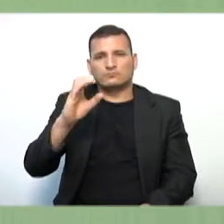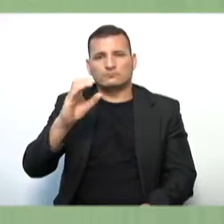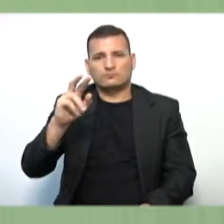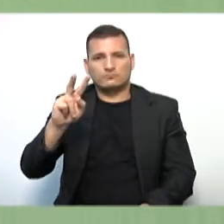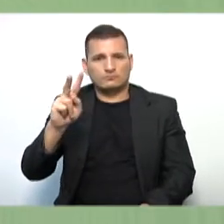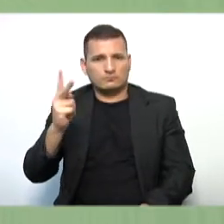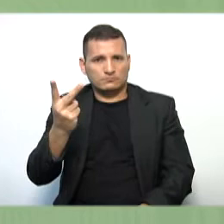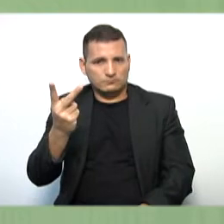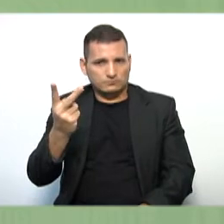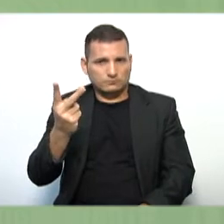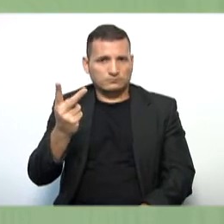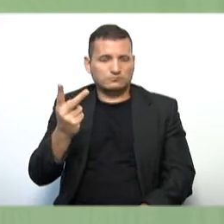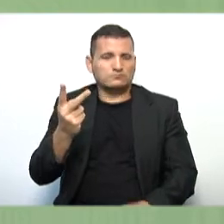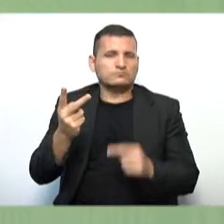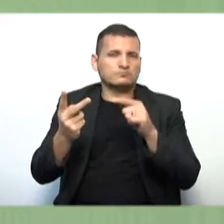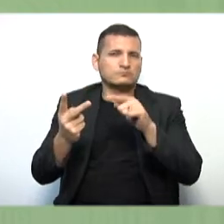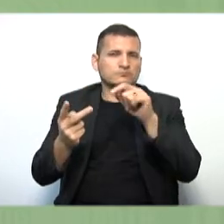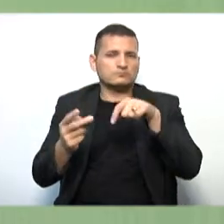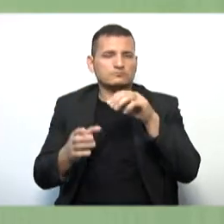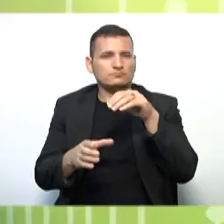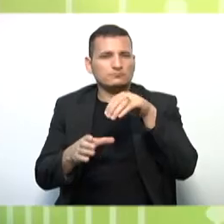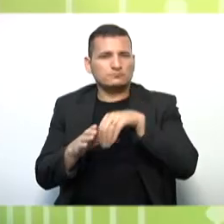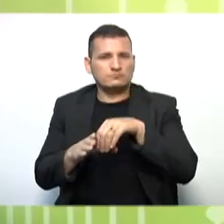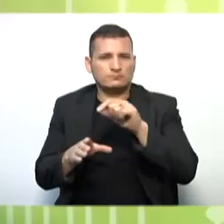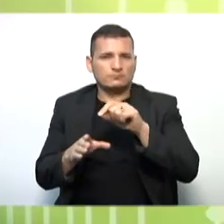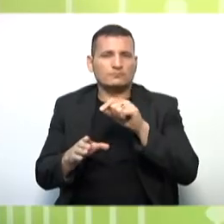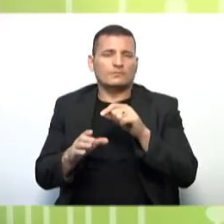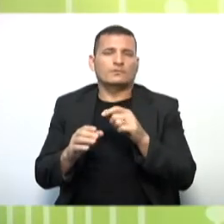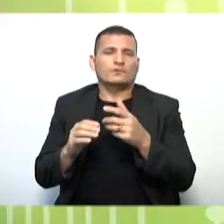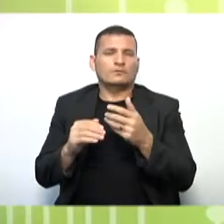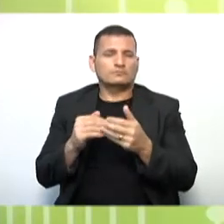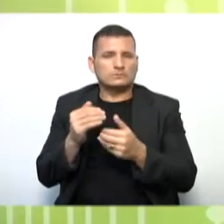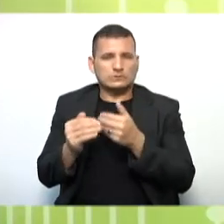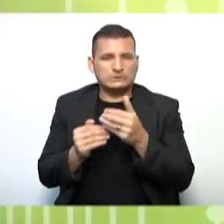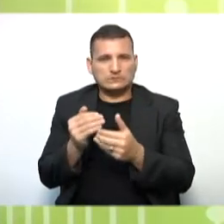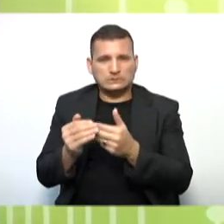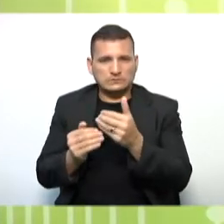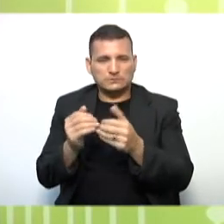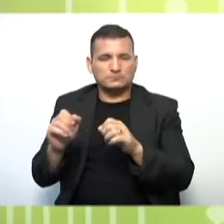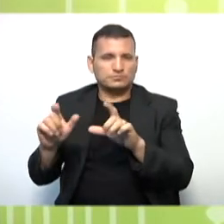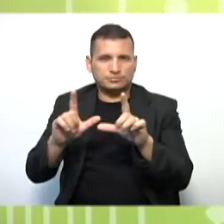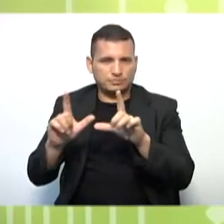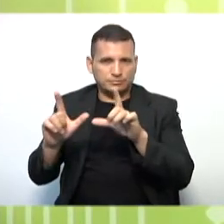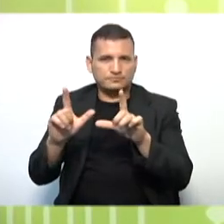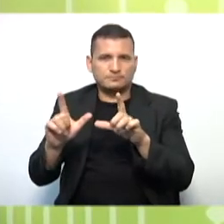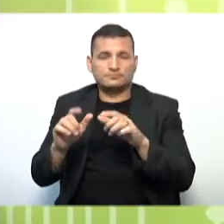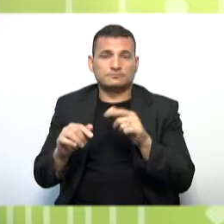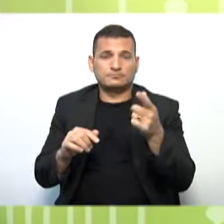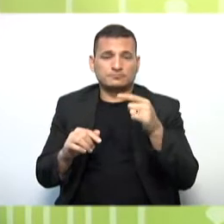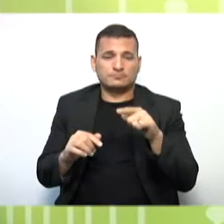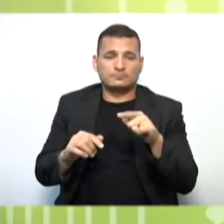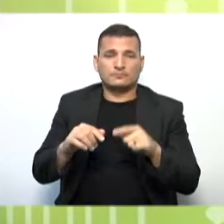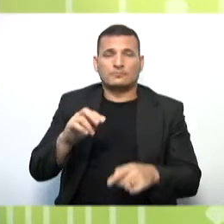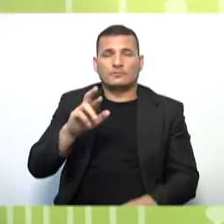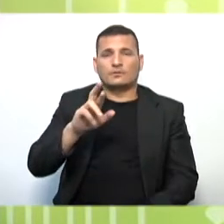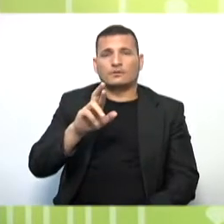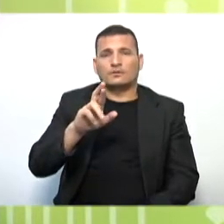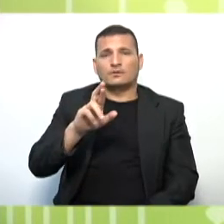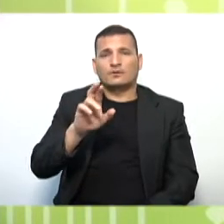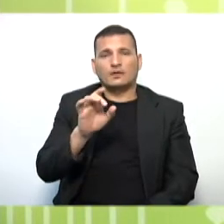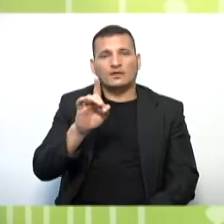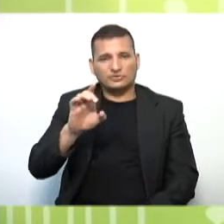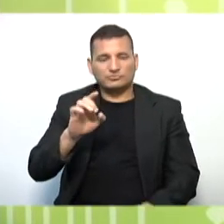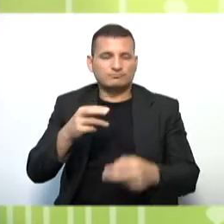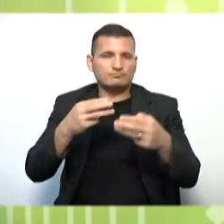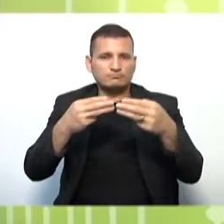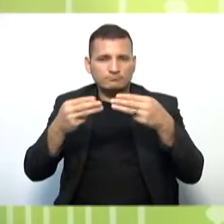são processos em sequência que são executados. Nós temos o de rede, que é aquele que dá suporte à rede,